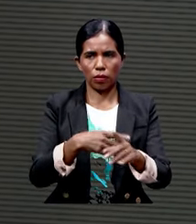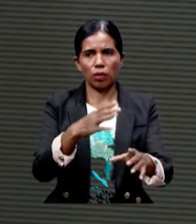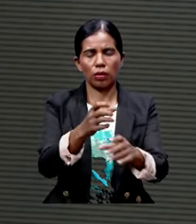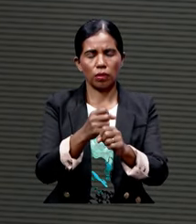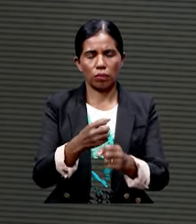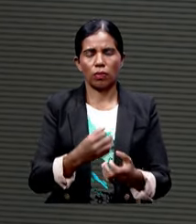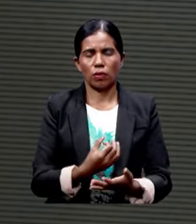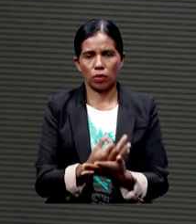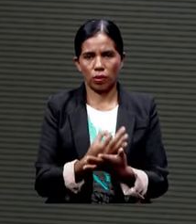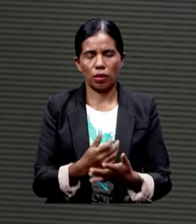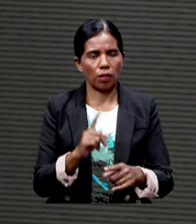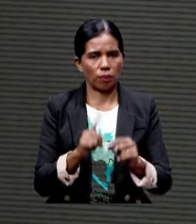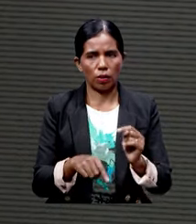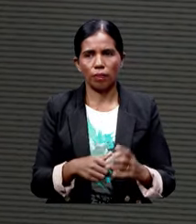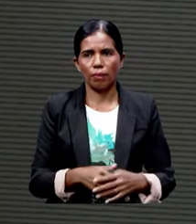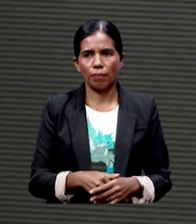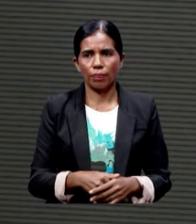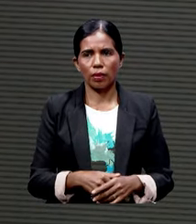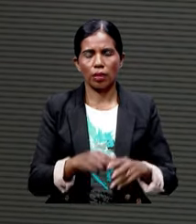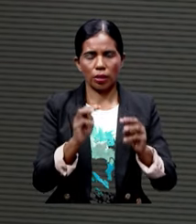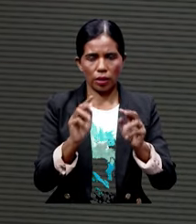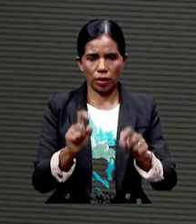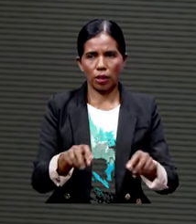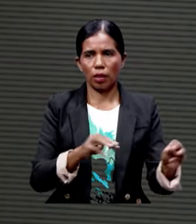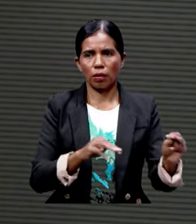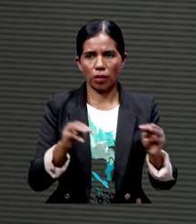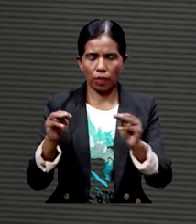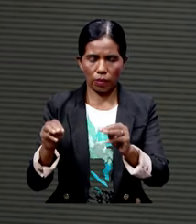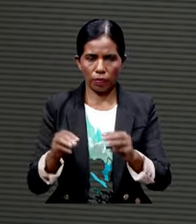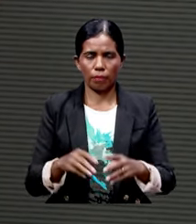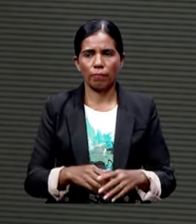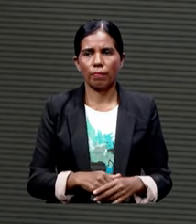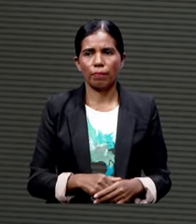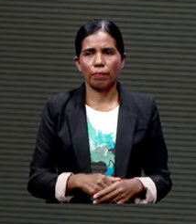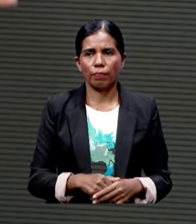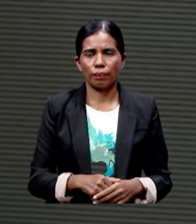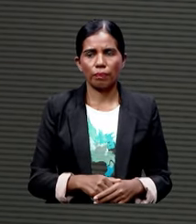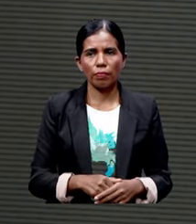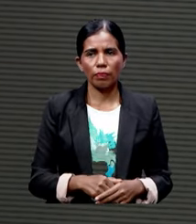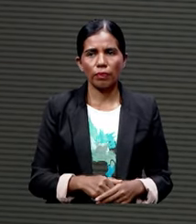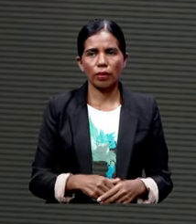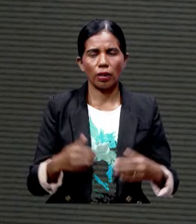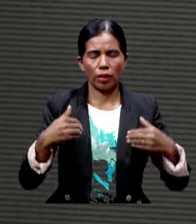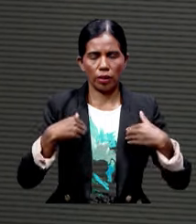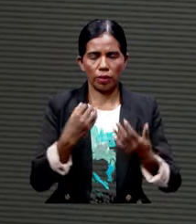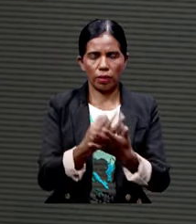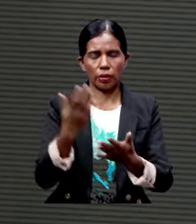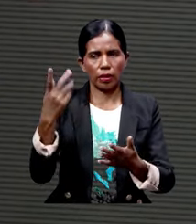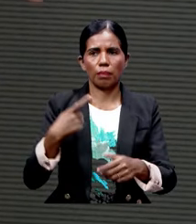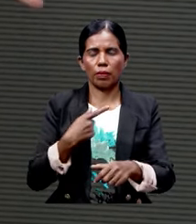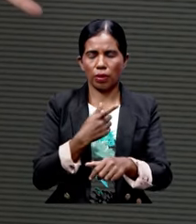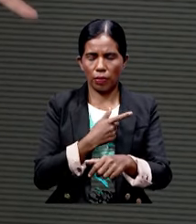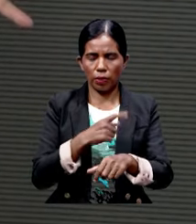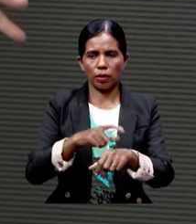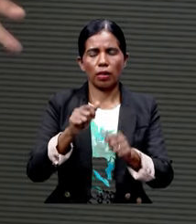rodina. Tem que preparar quadro Sira e as finanças, e o planeamento, e a